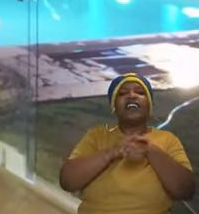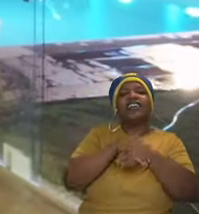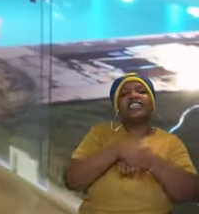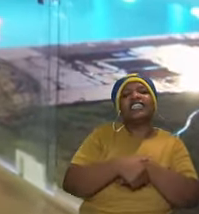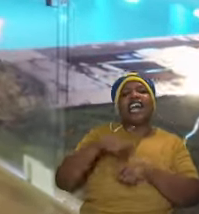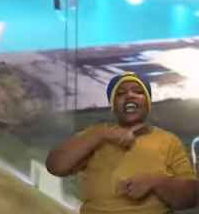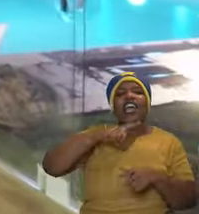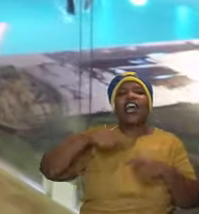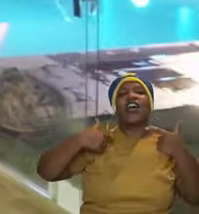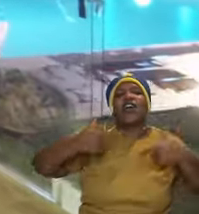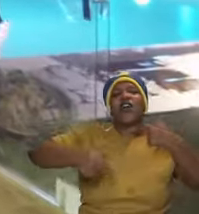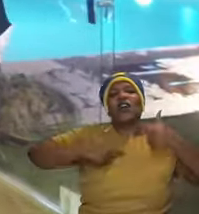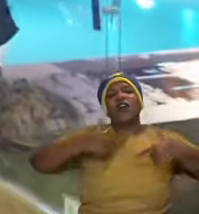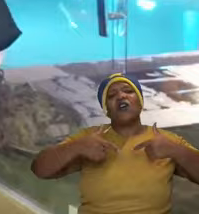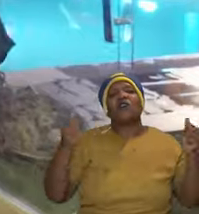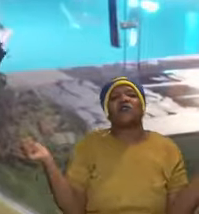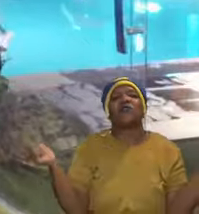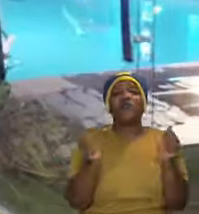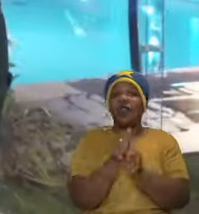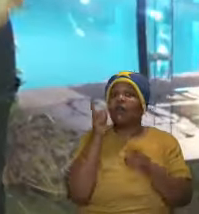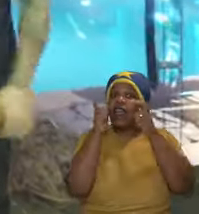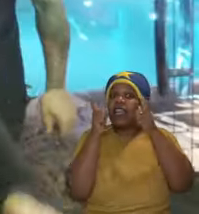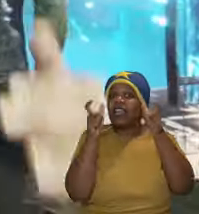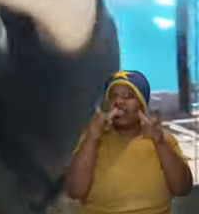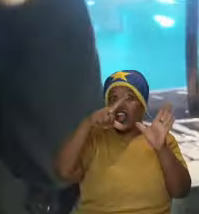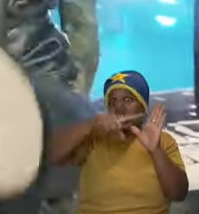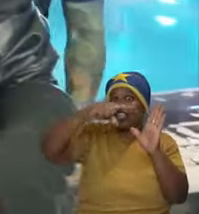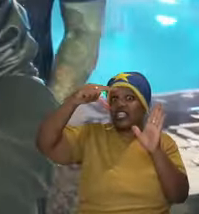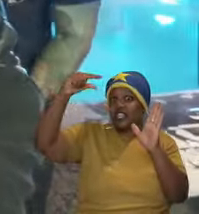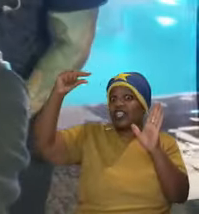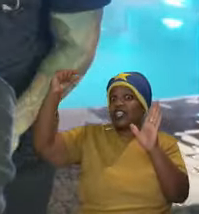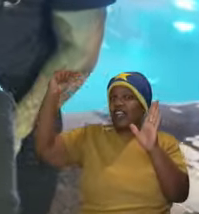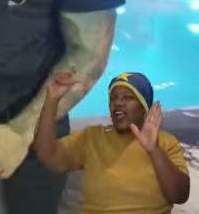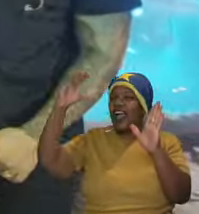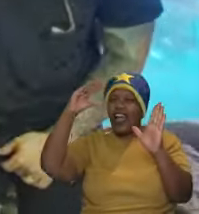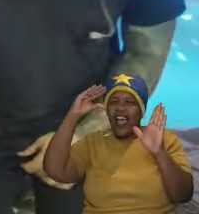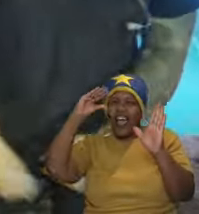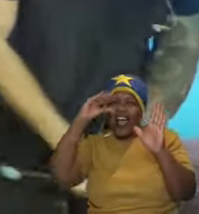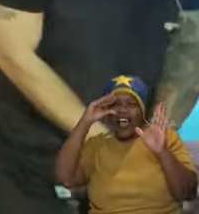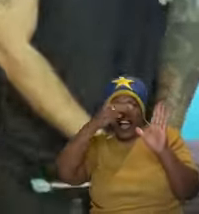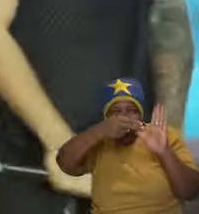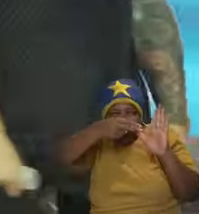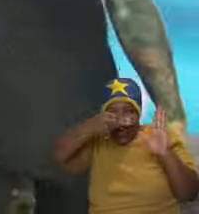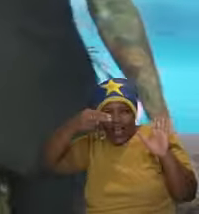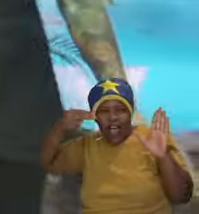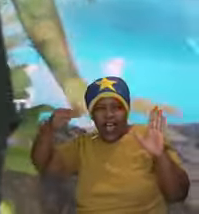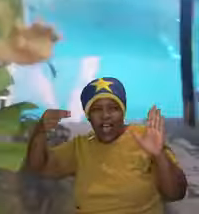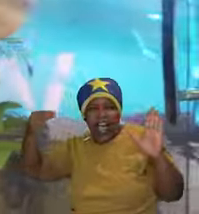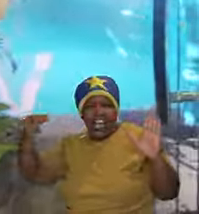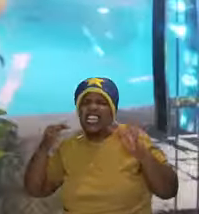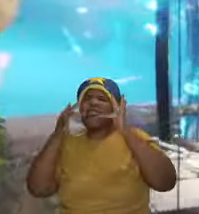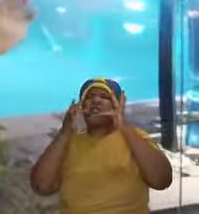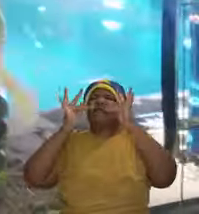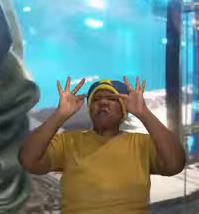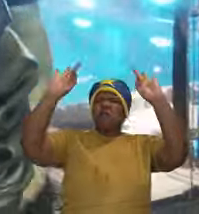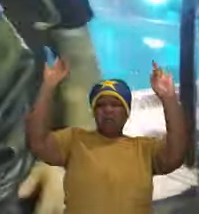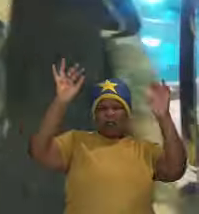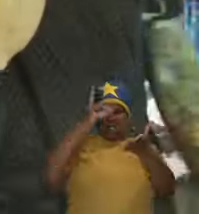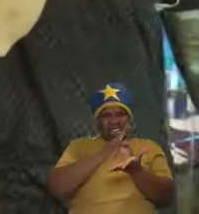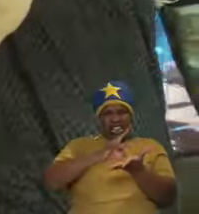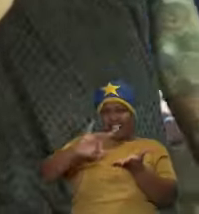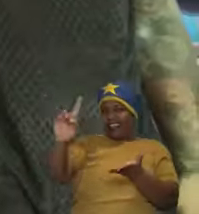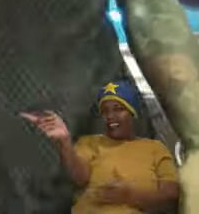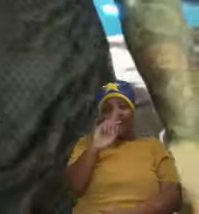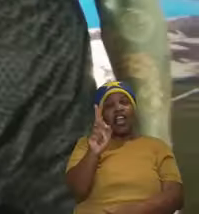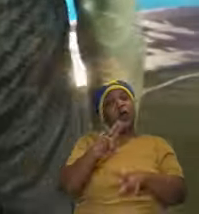de rolê com moletom. Presta atenção no destaque, a meia luz do neon. E que se foda essa porra, que o inimigo não é em vão.